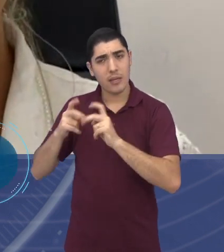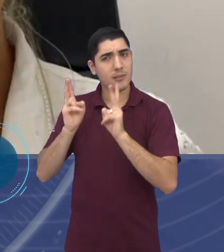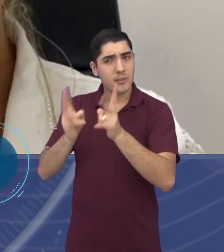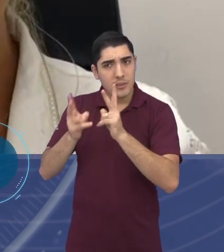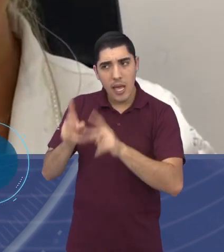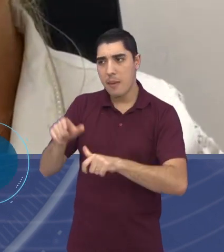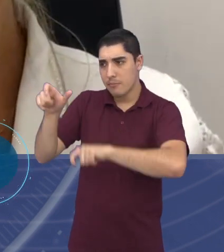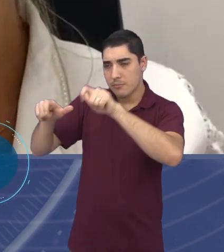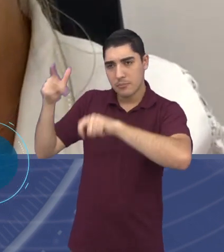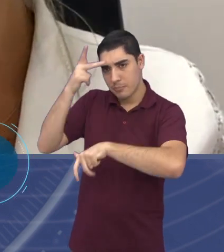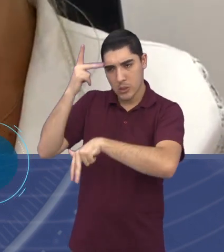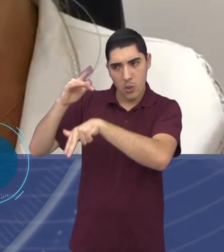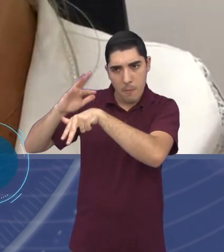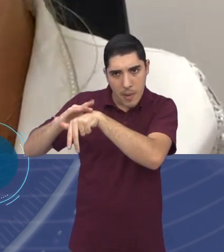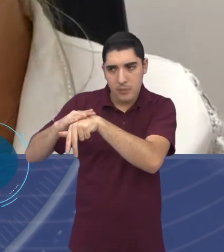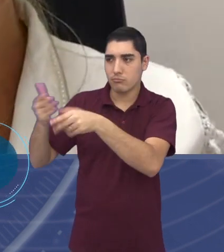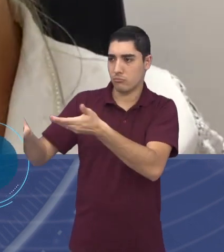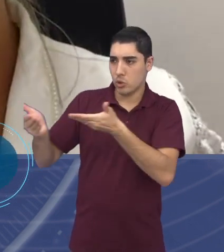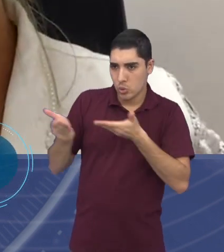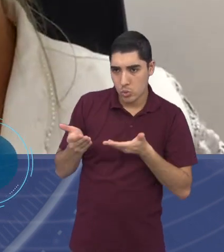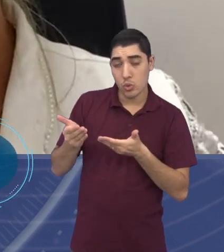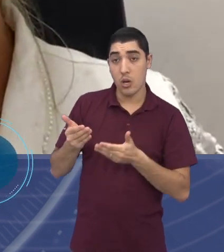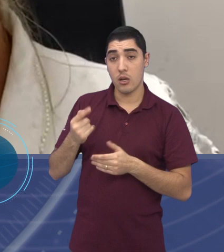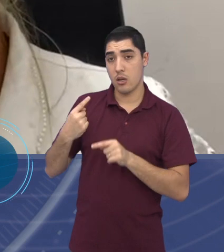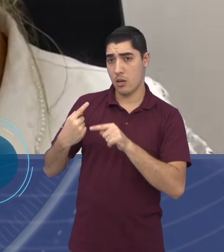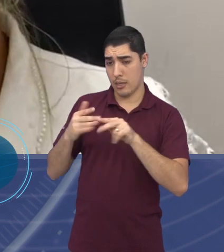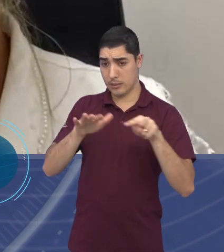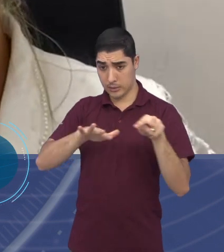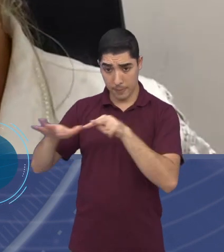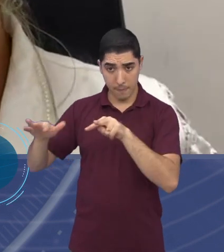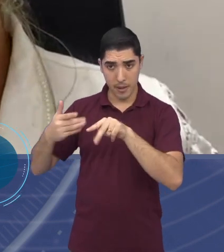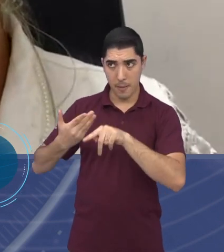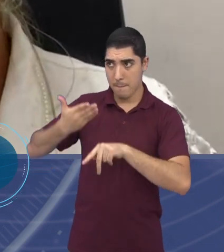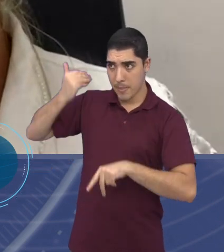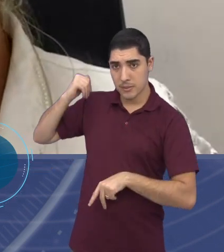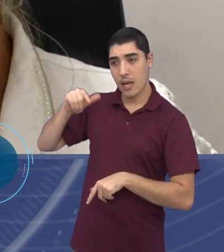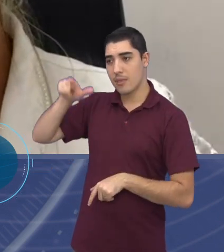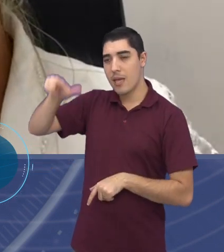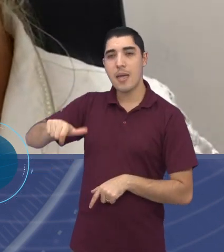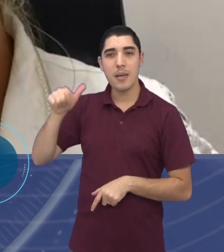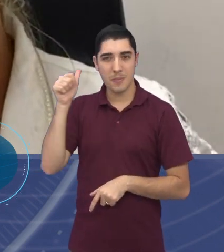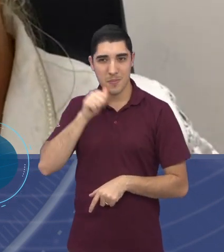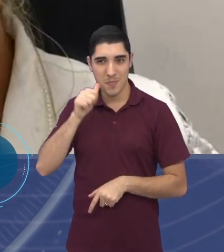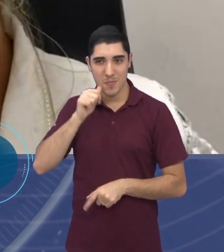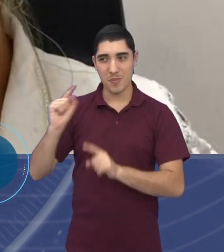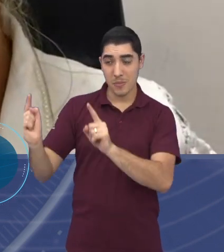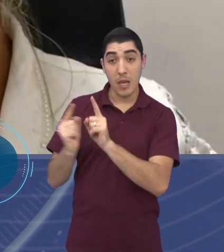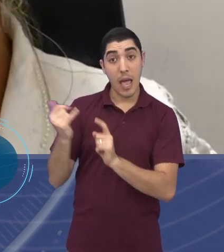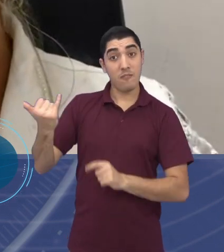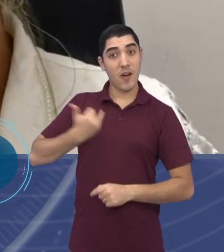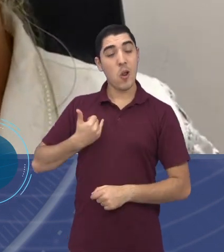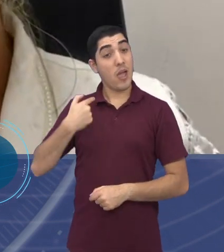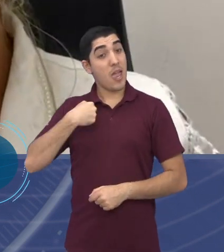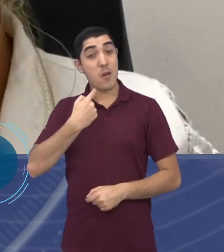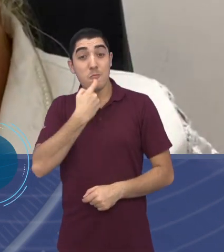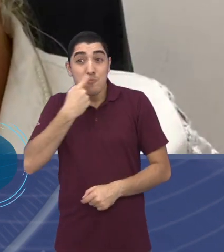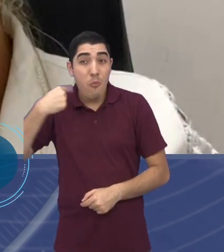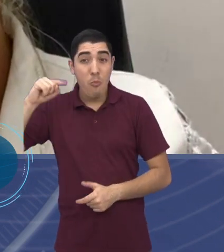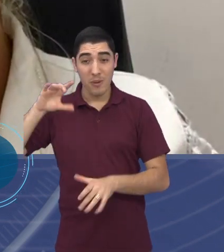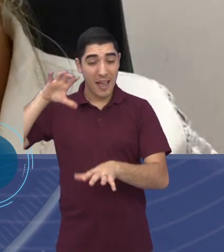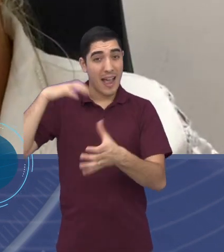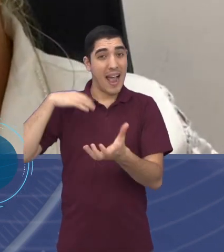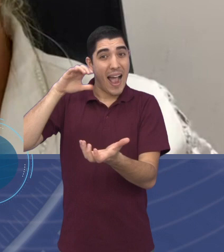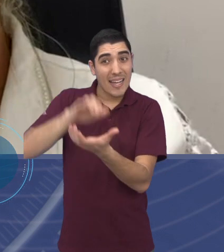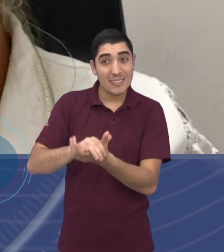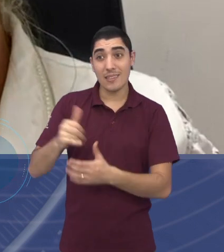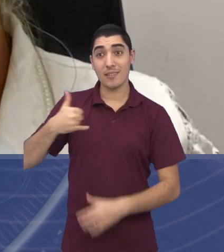gente recebendo pacientes. Essa semana passada eu tive uma paciente que, curiosamente, contou que estava recém-casada, nos seus